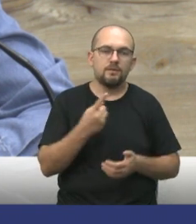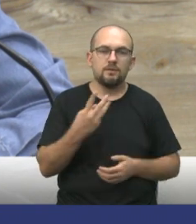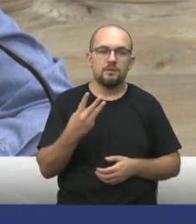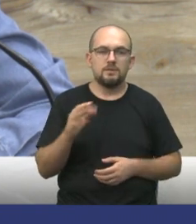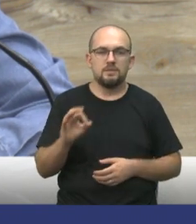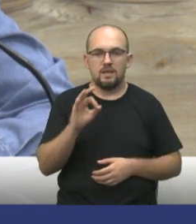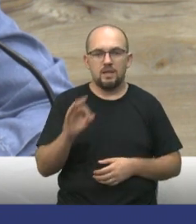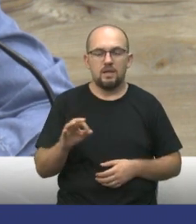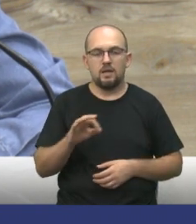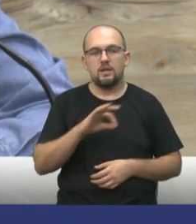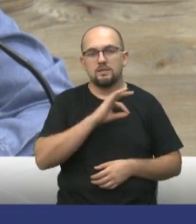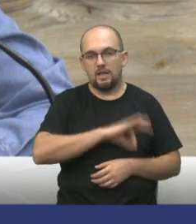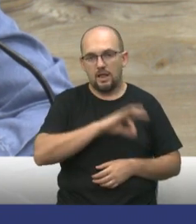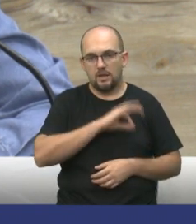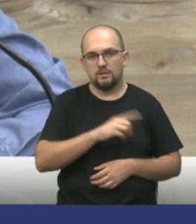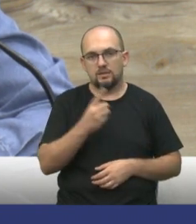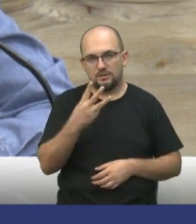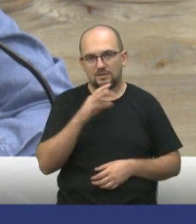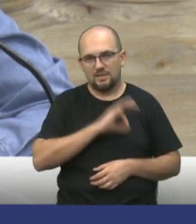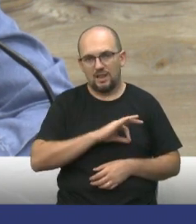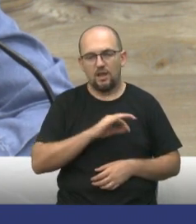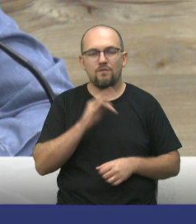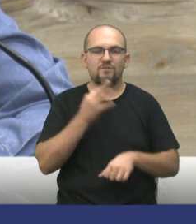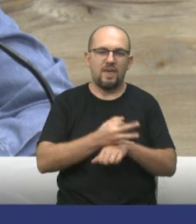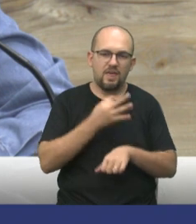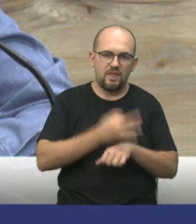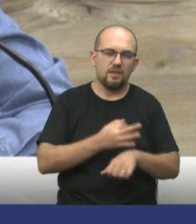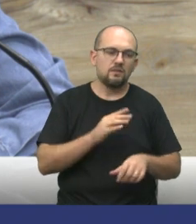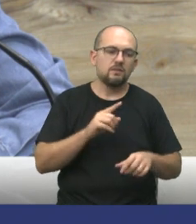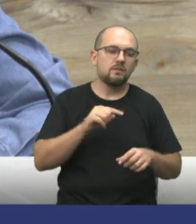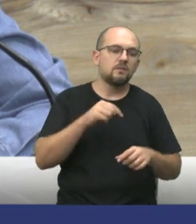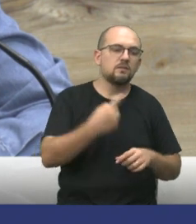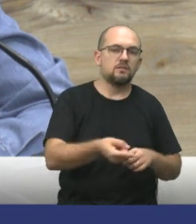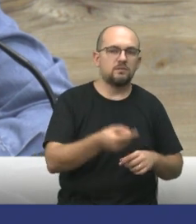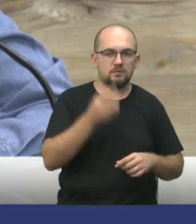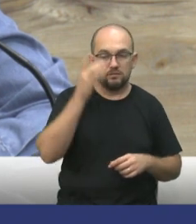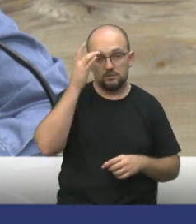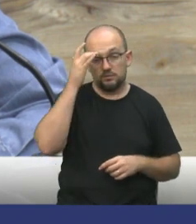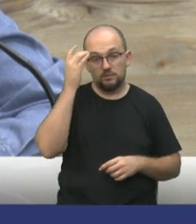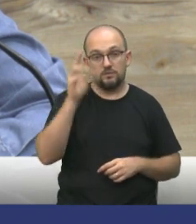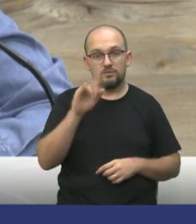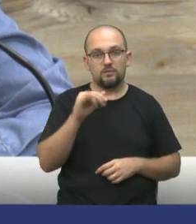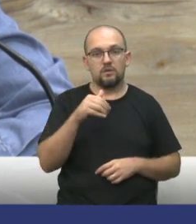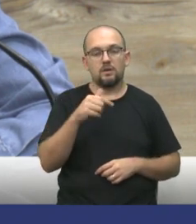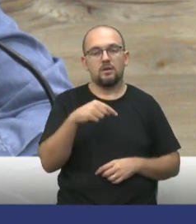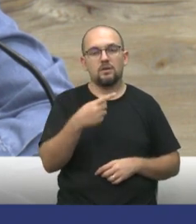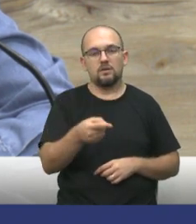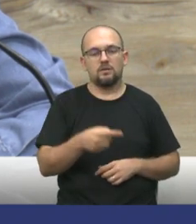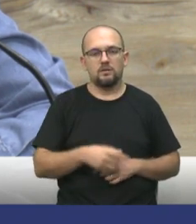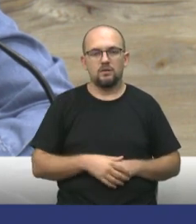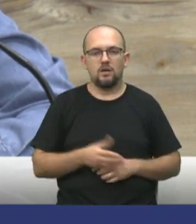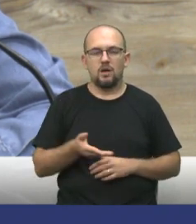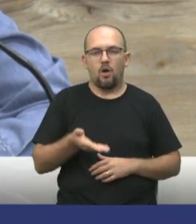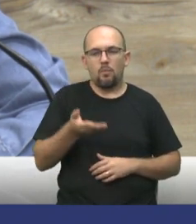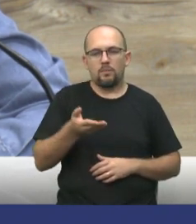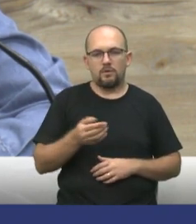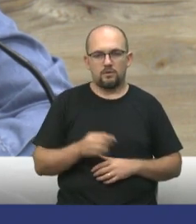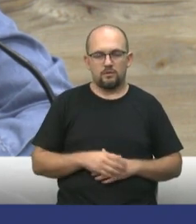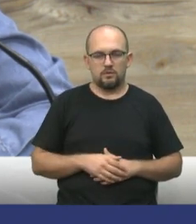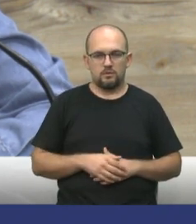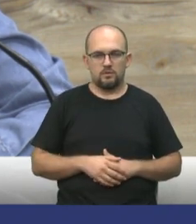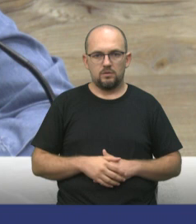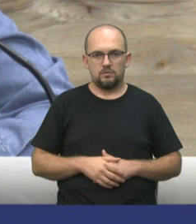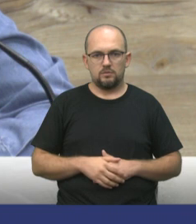ainda virão, até o fim do exercício, o que vai acabar vai subir um pouquinho, aumentando o